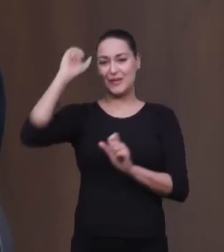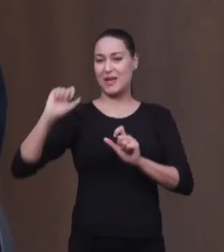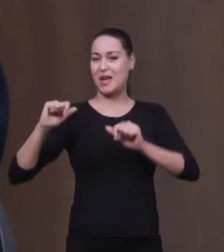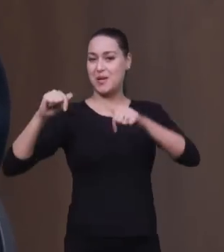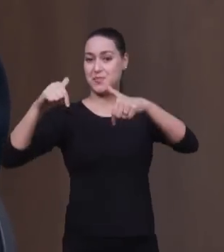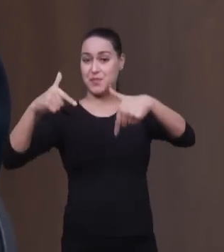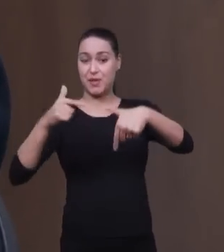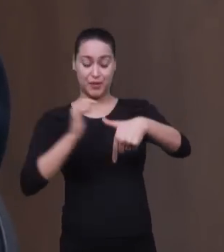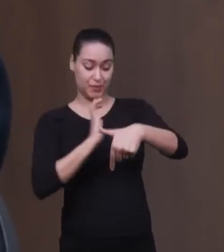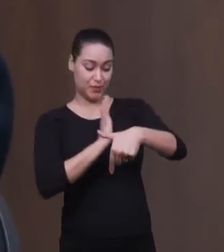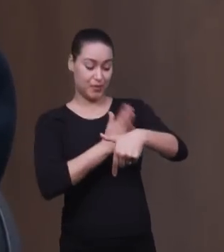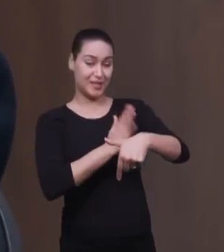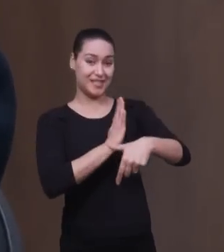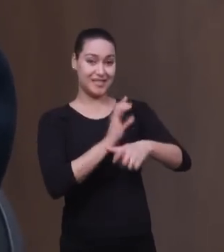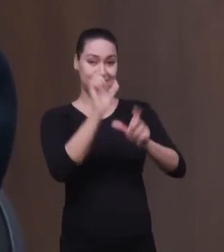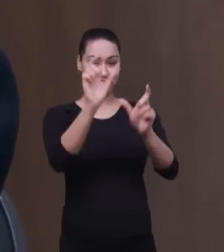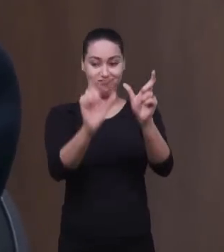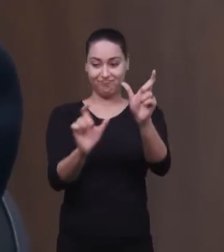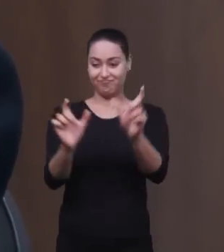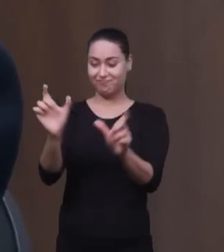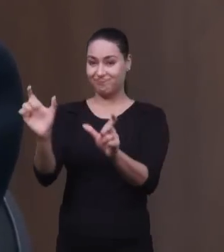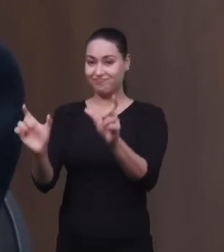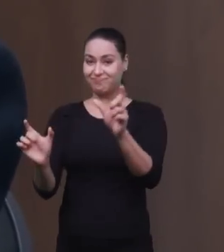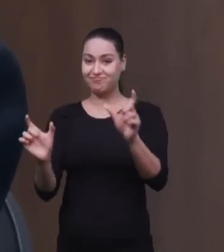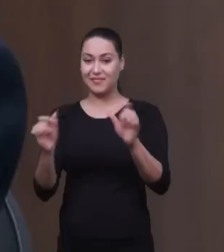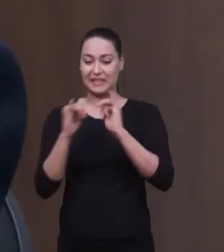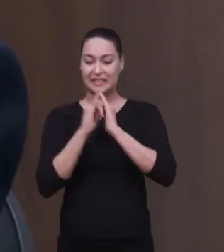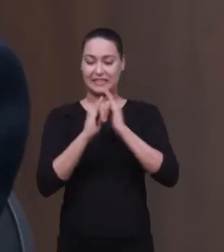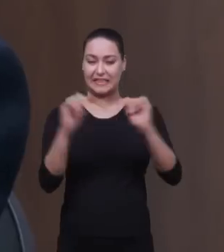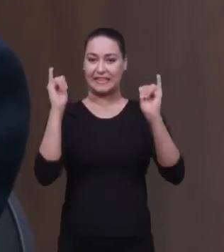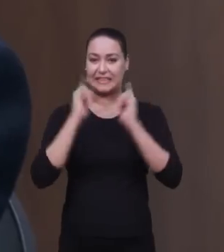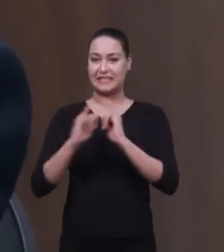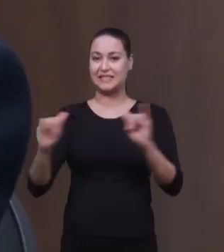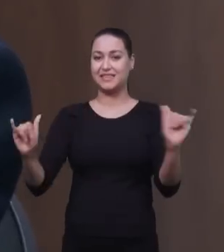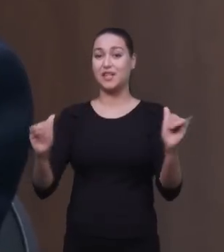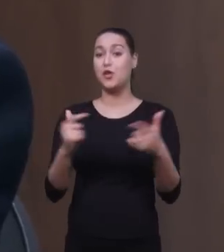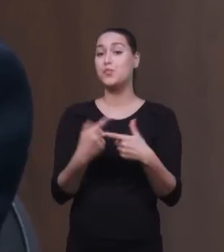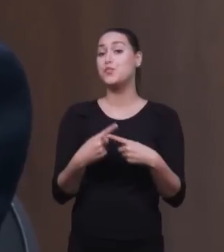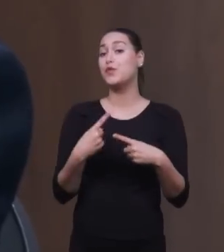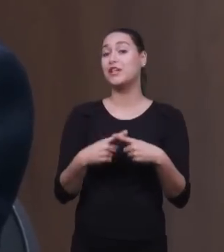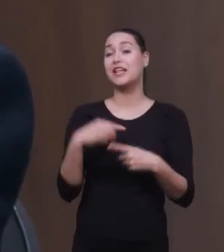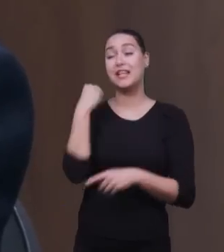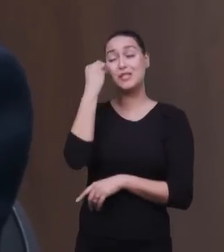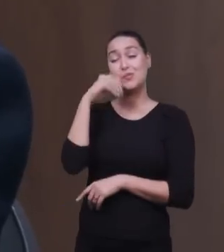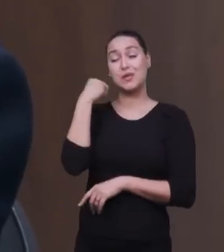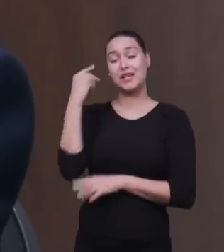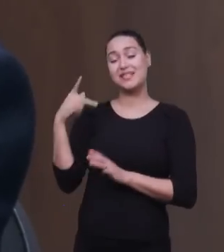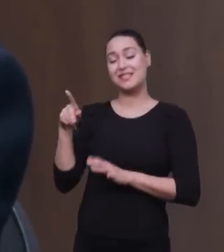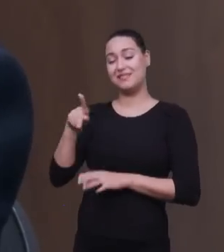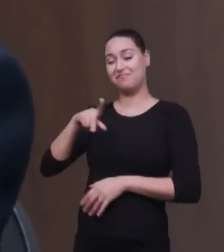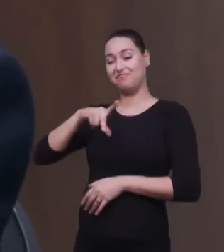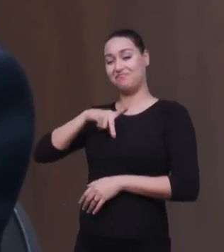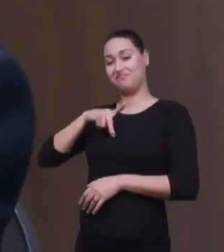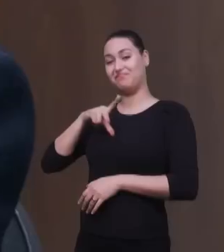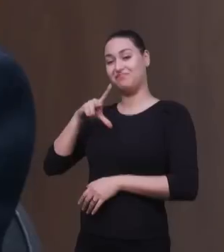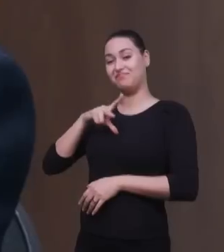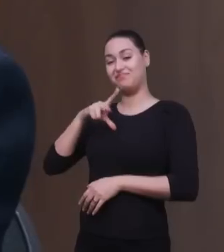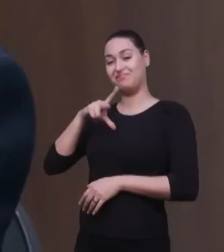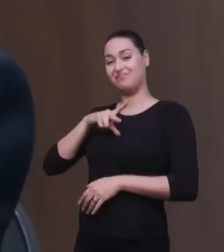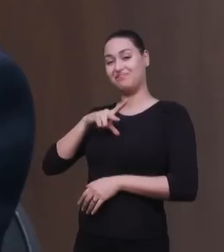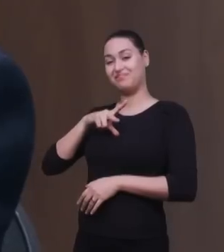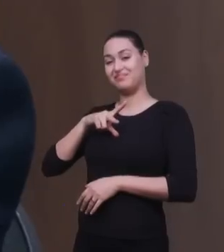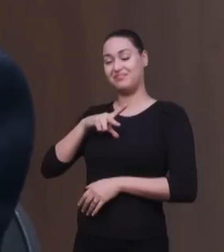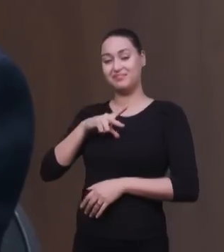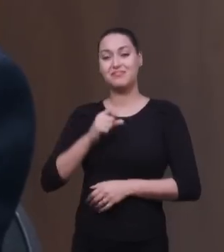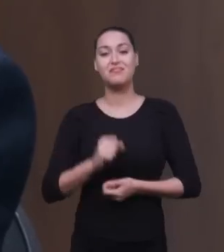ali começou a operar no coração de alguns. Porque ele estava falando de uma coisa que era a experiência dele. Então, o que eu